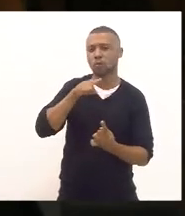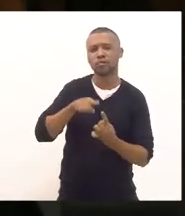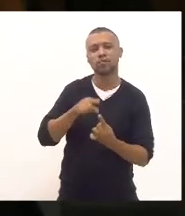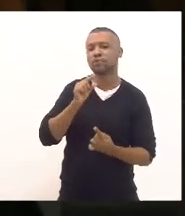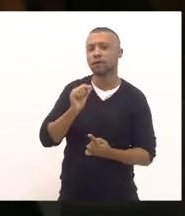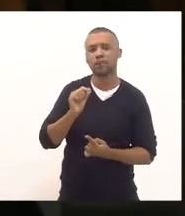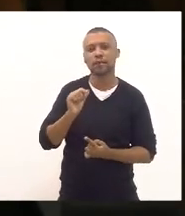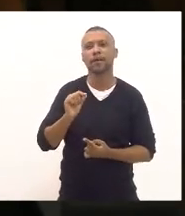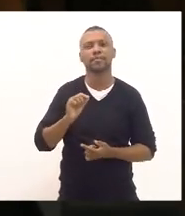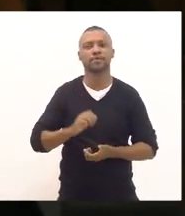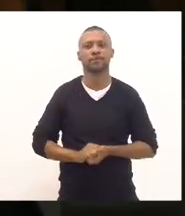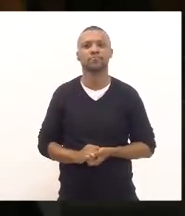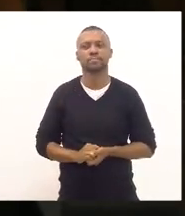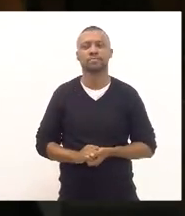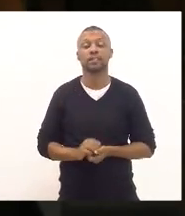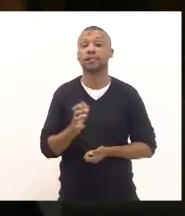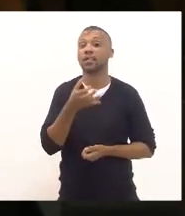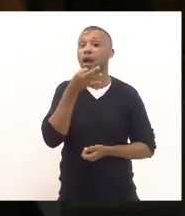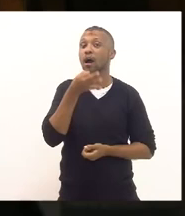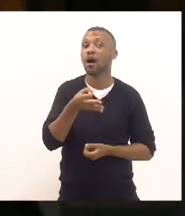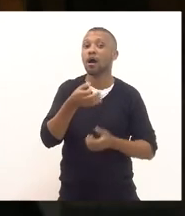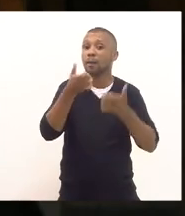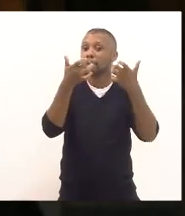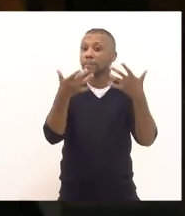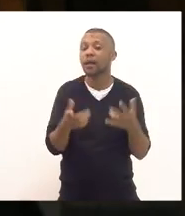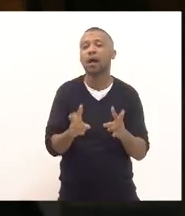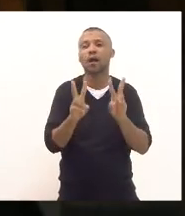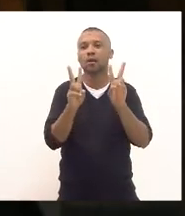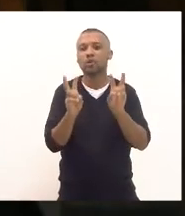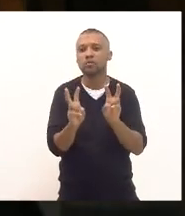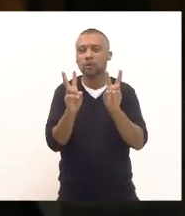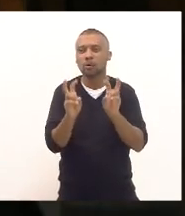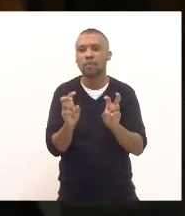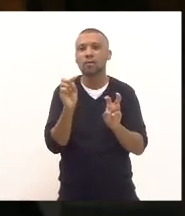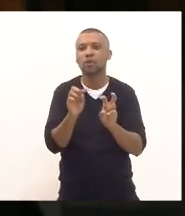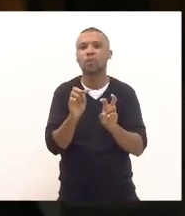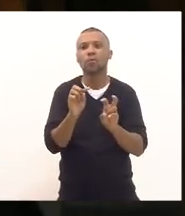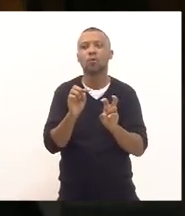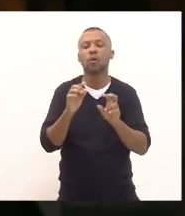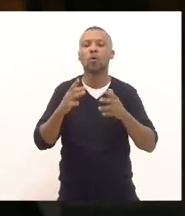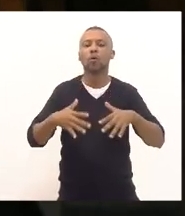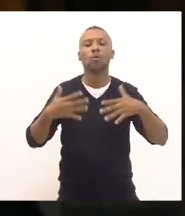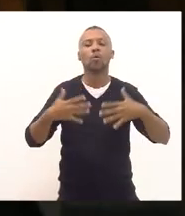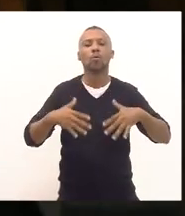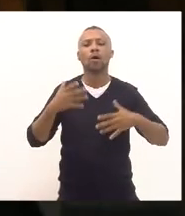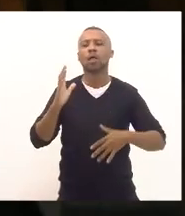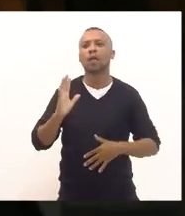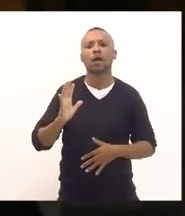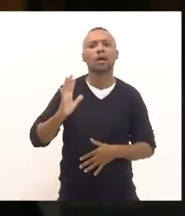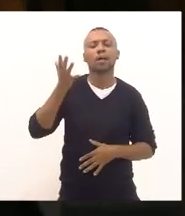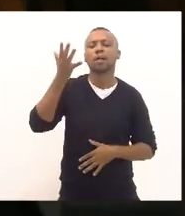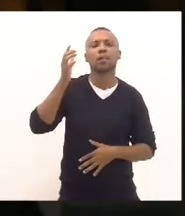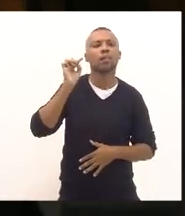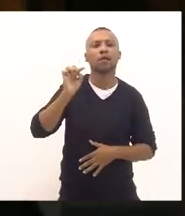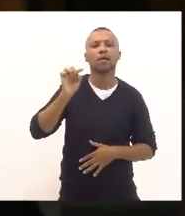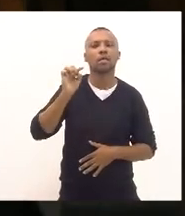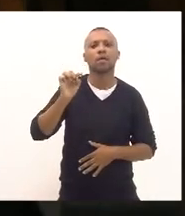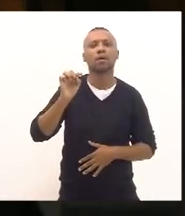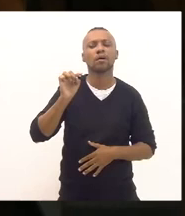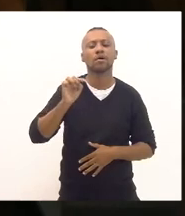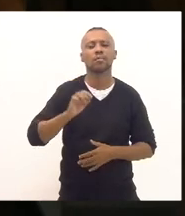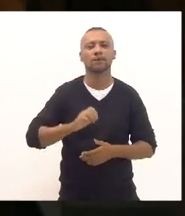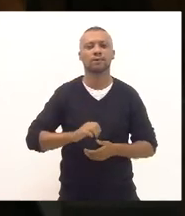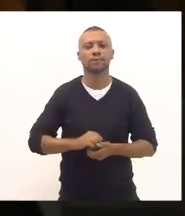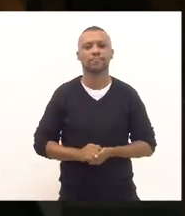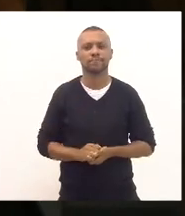hoje é sem dúvida nenhuma comentar né sobre o grande acontecimento que aconteceu que o grande o